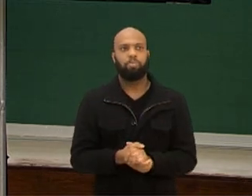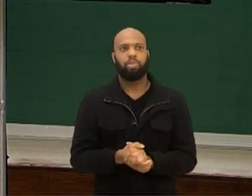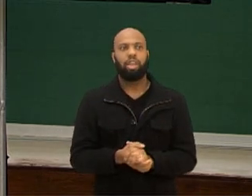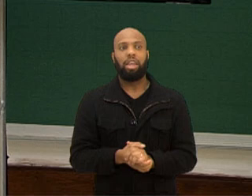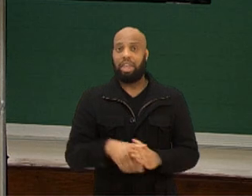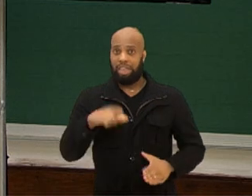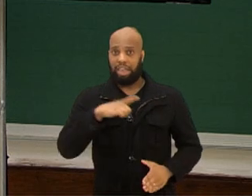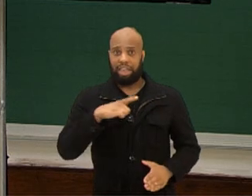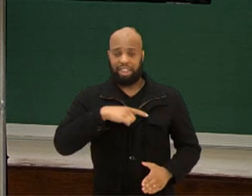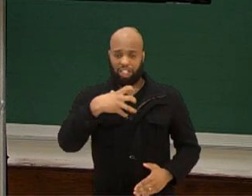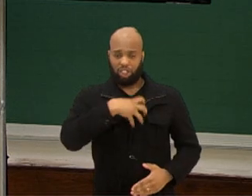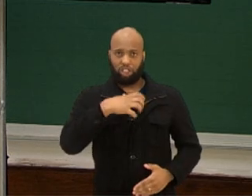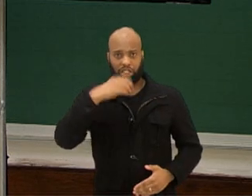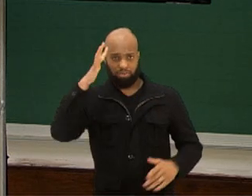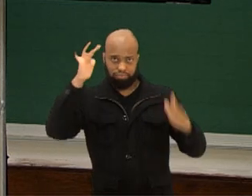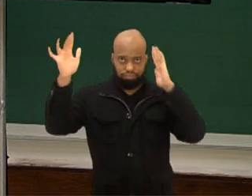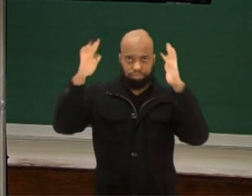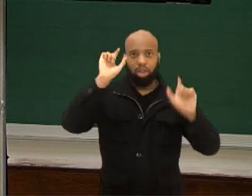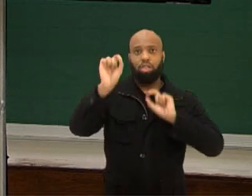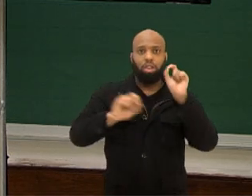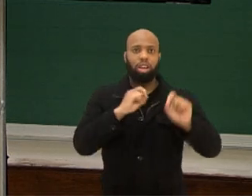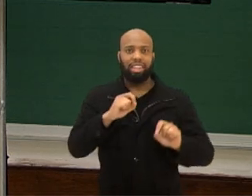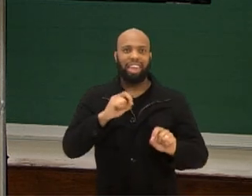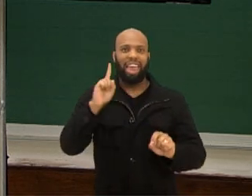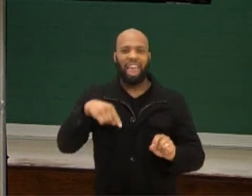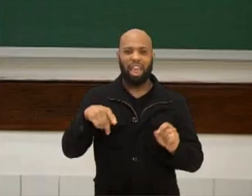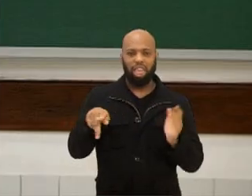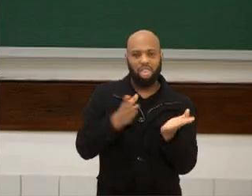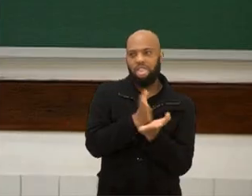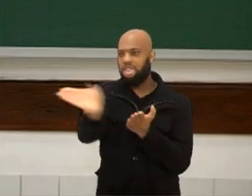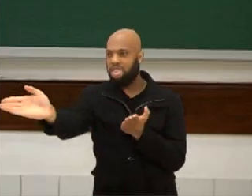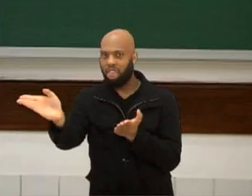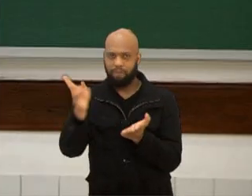São consideradas fantasias tudo aquilo que foge da